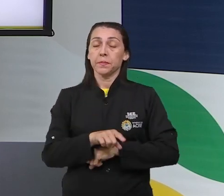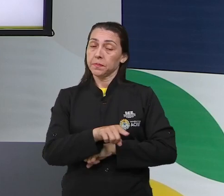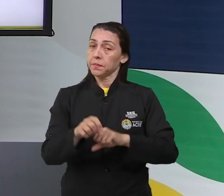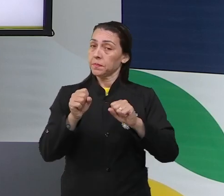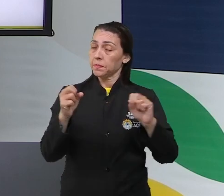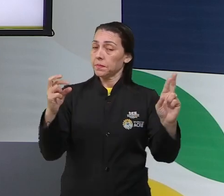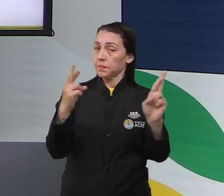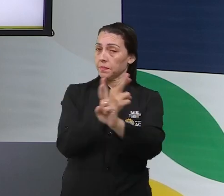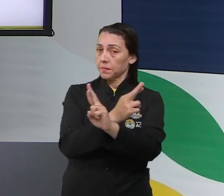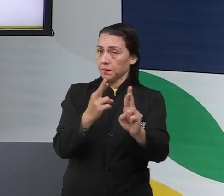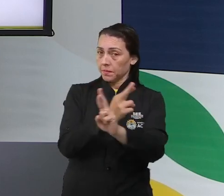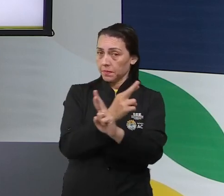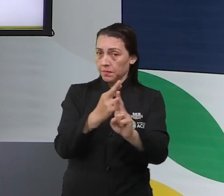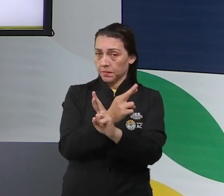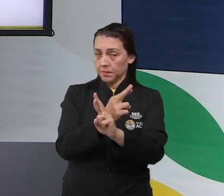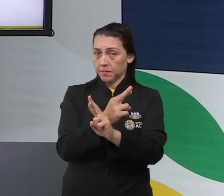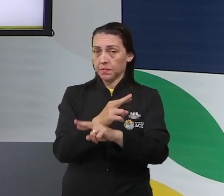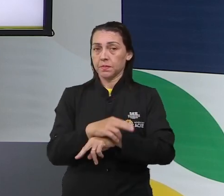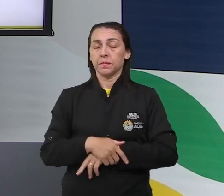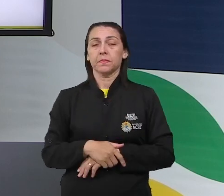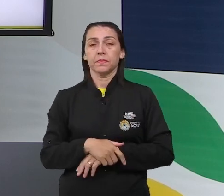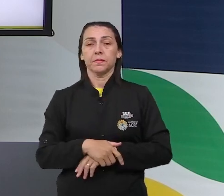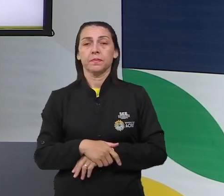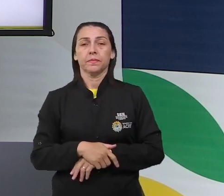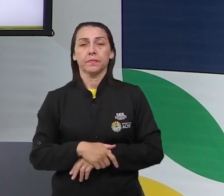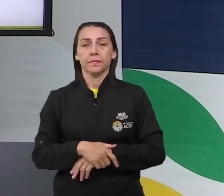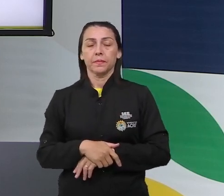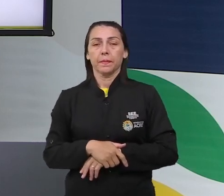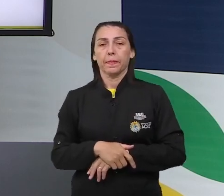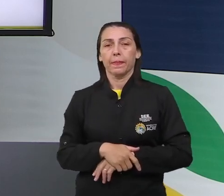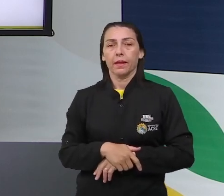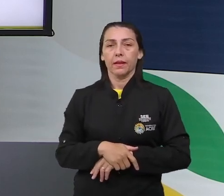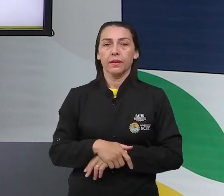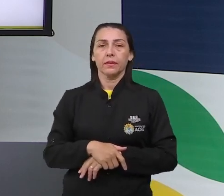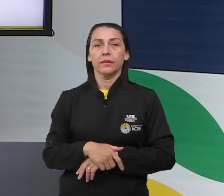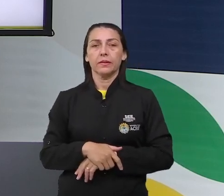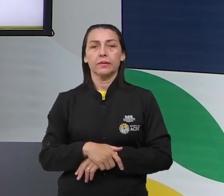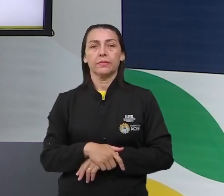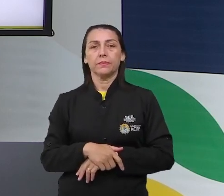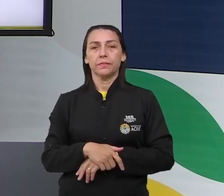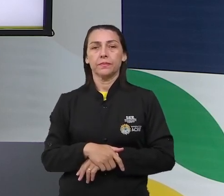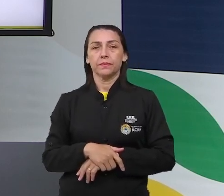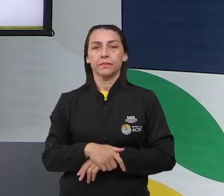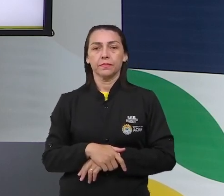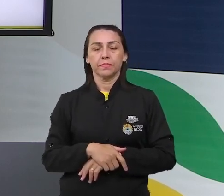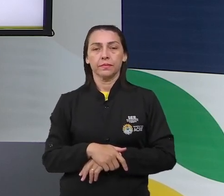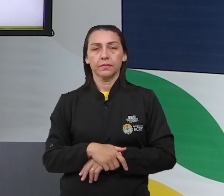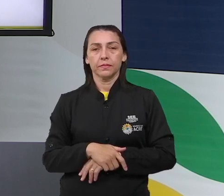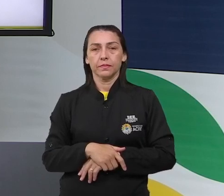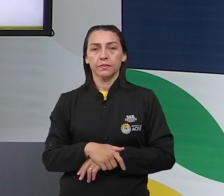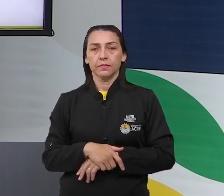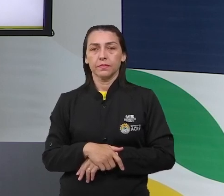podem relacionar esse cricket, apesar de ser um jogo diferente, ao beisebol, tudo bem?